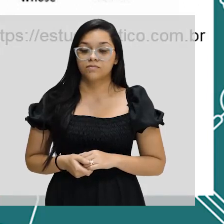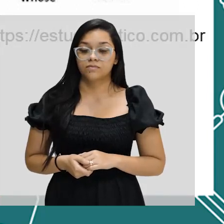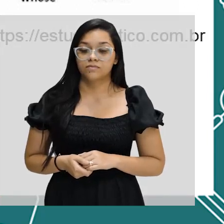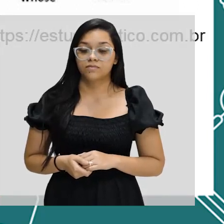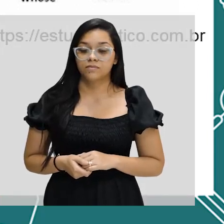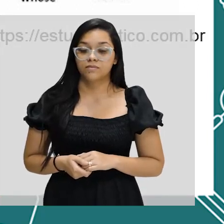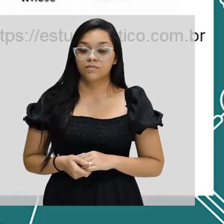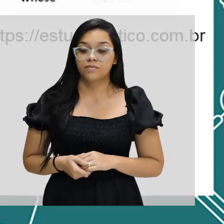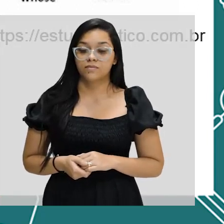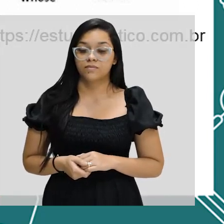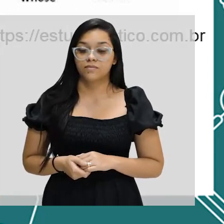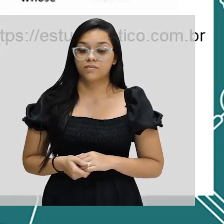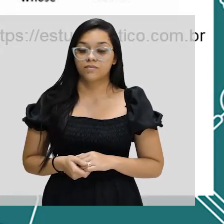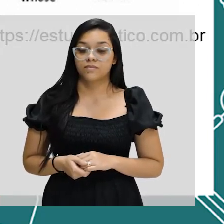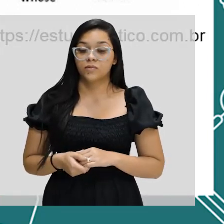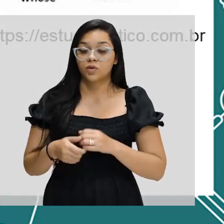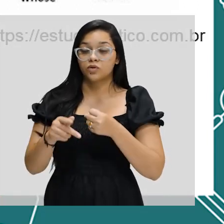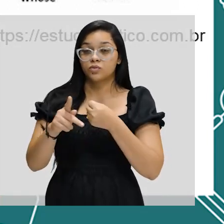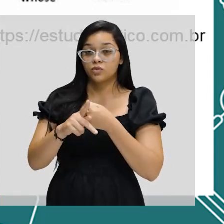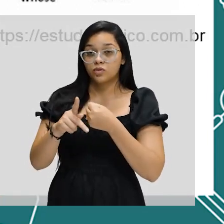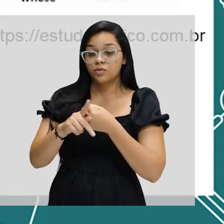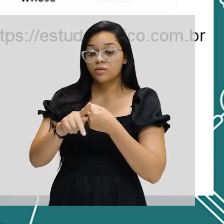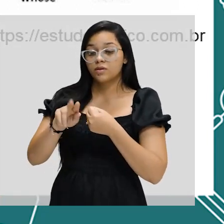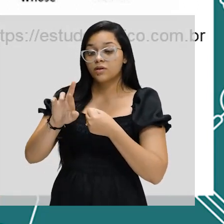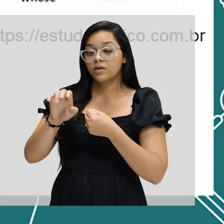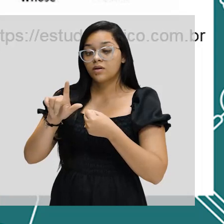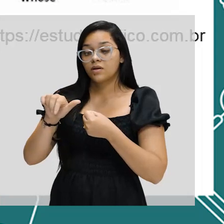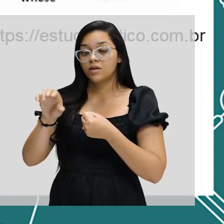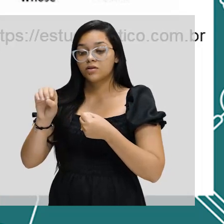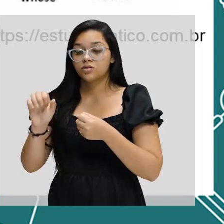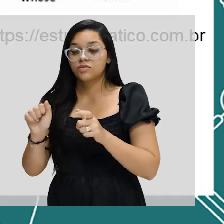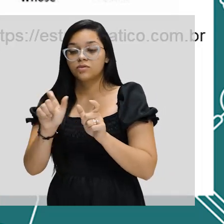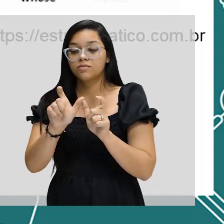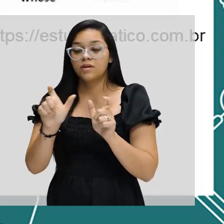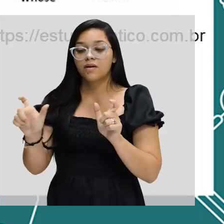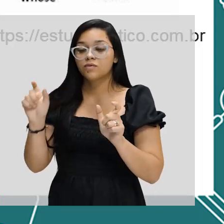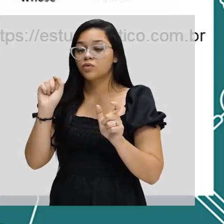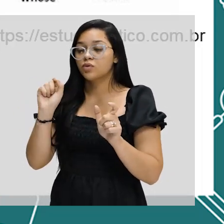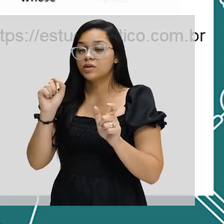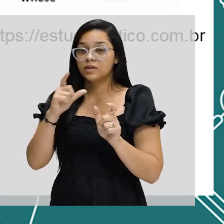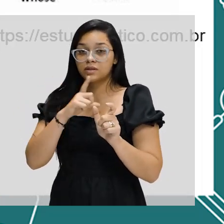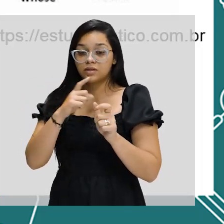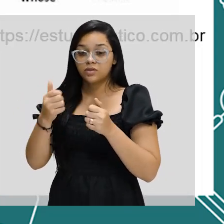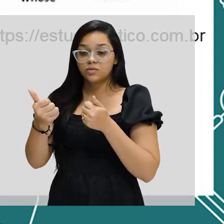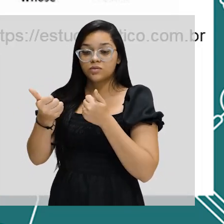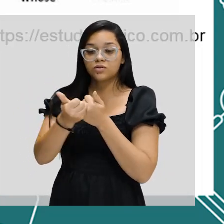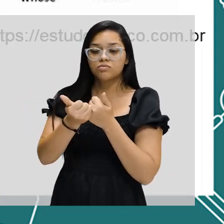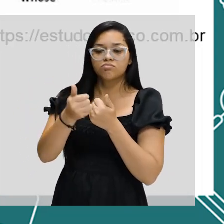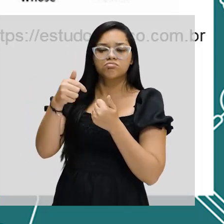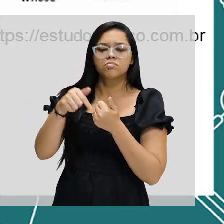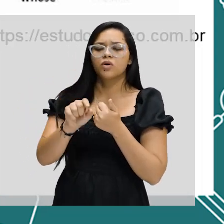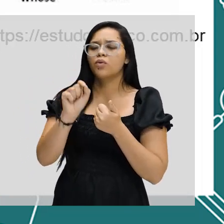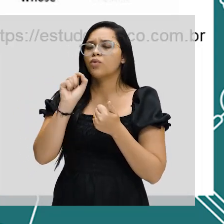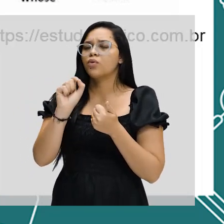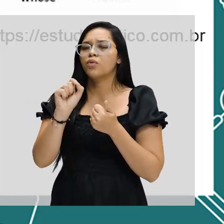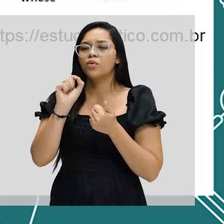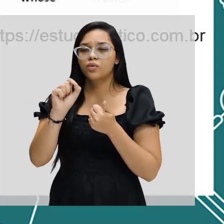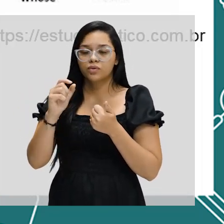and pronouns. Pronomes relativos são palavras que tomam o lugar, quer dizer,